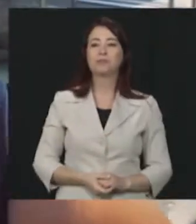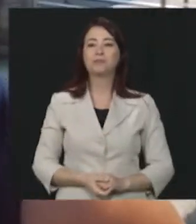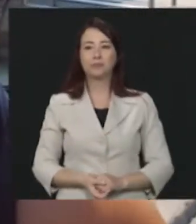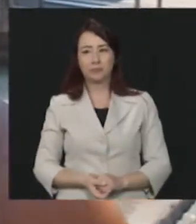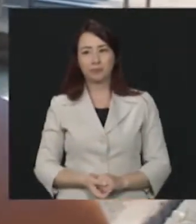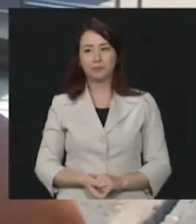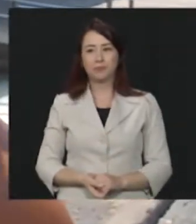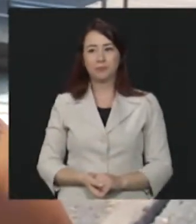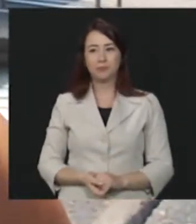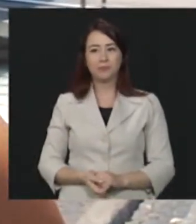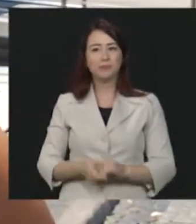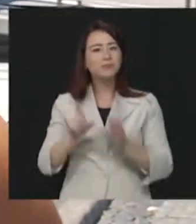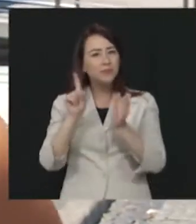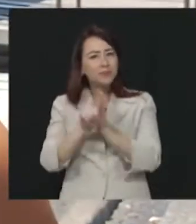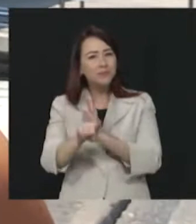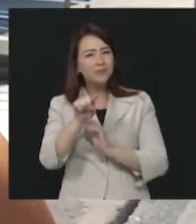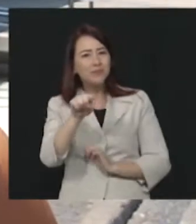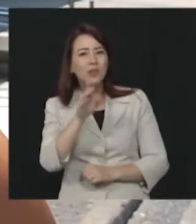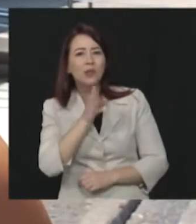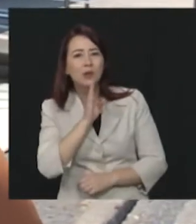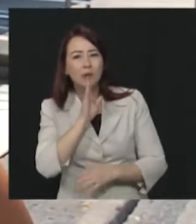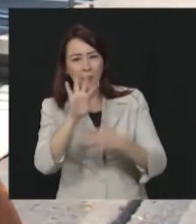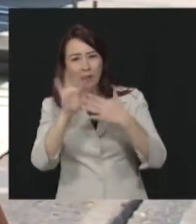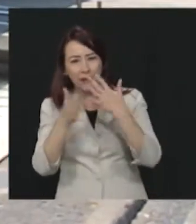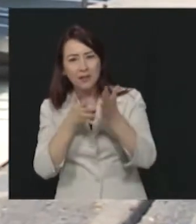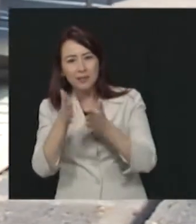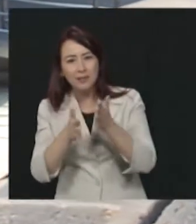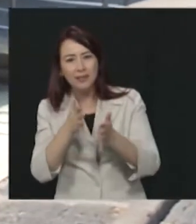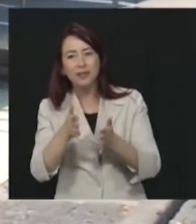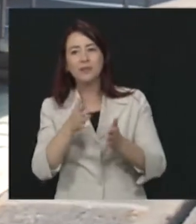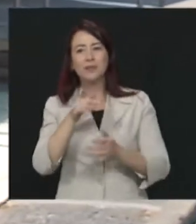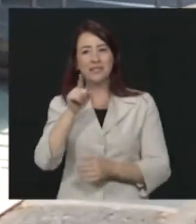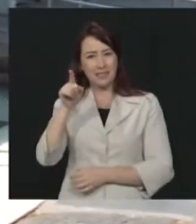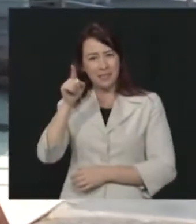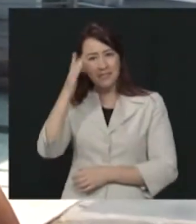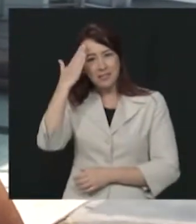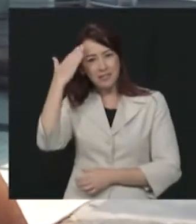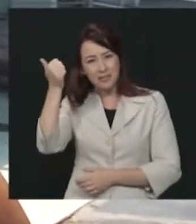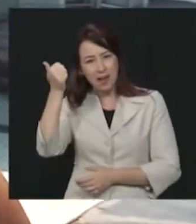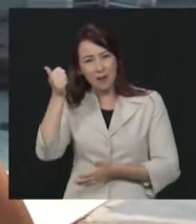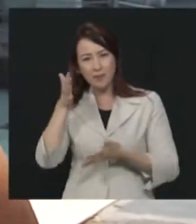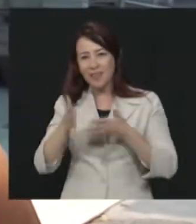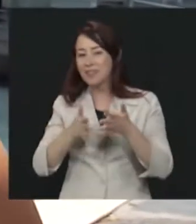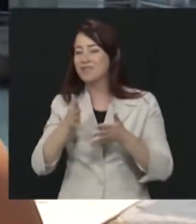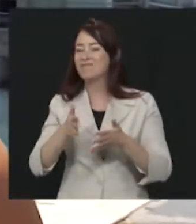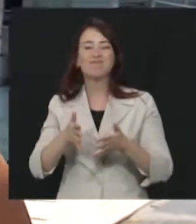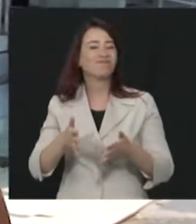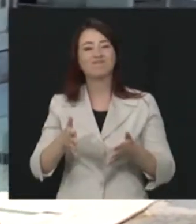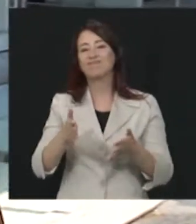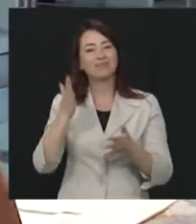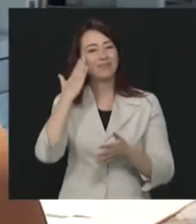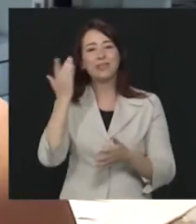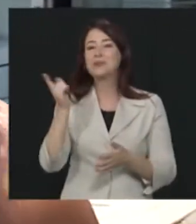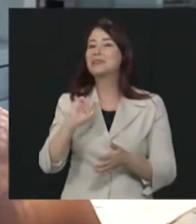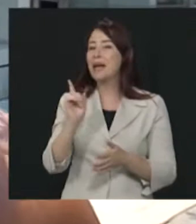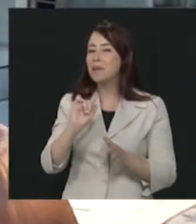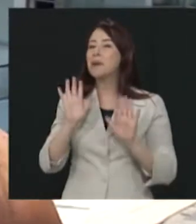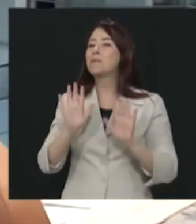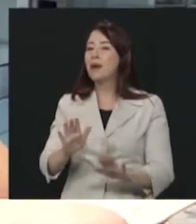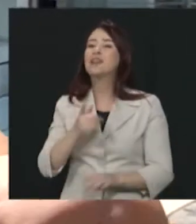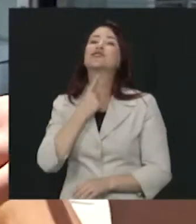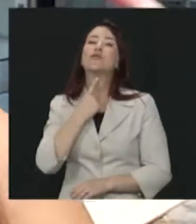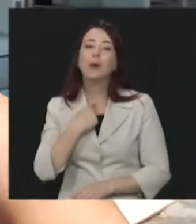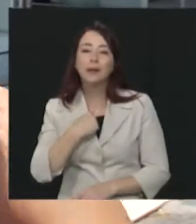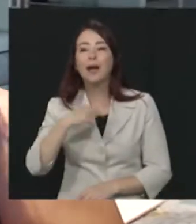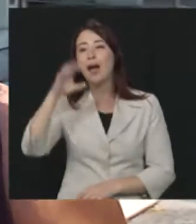Você conhece as Libras? Eu conheço. Você sabe falar? Fazer? Não, não sei, mas eu tenho muita, muita vontade de aprender. Só que eu